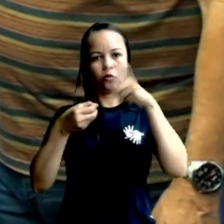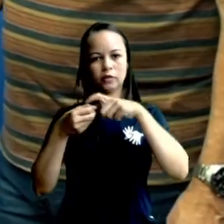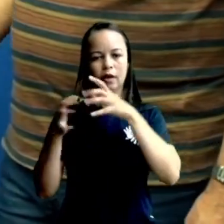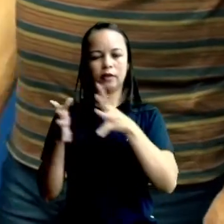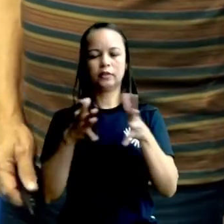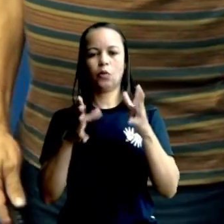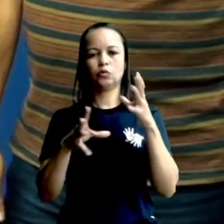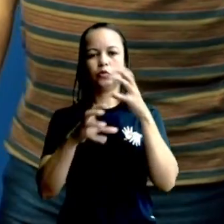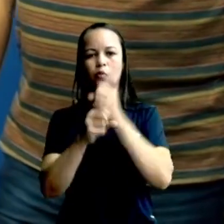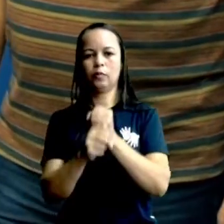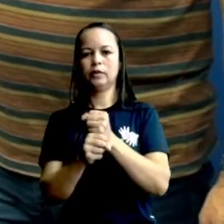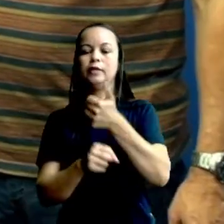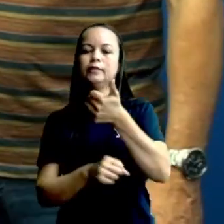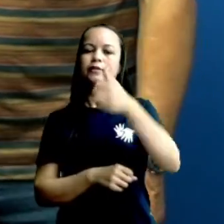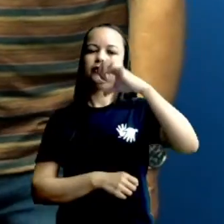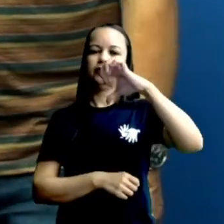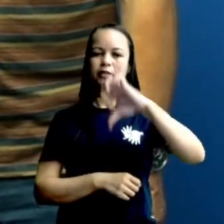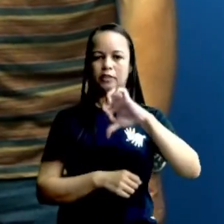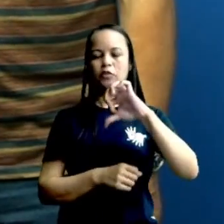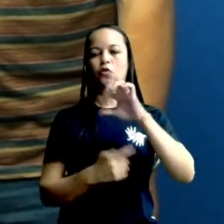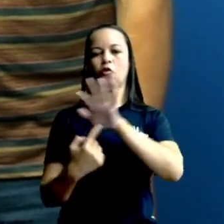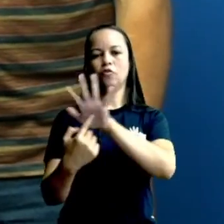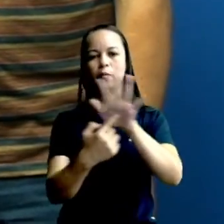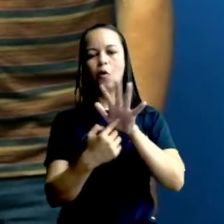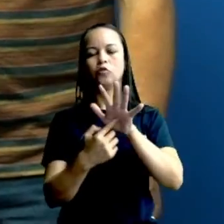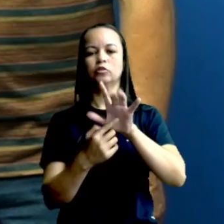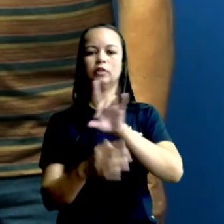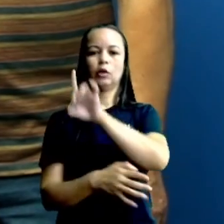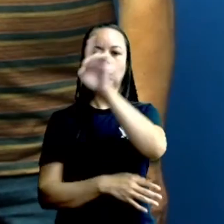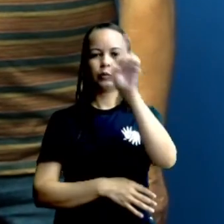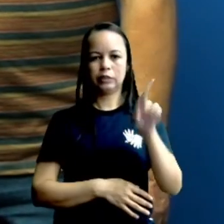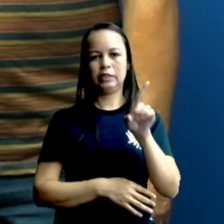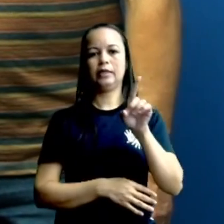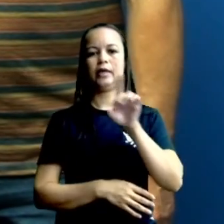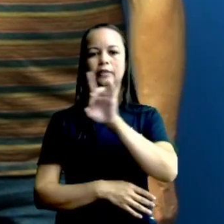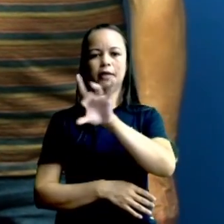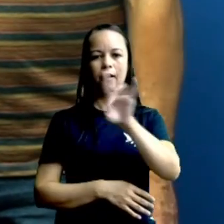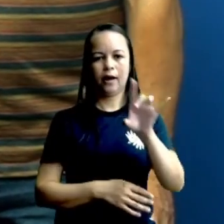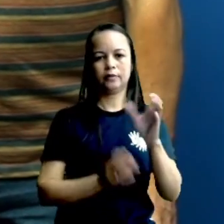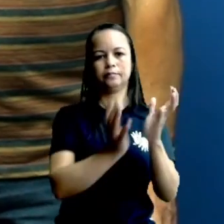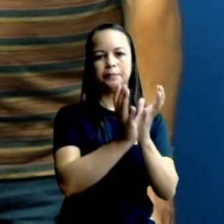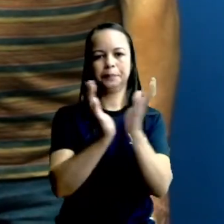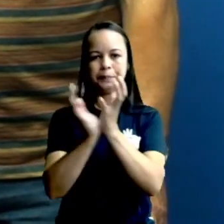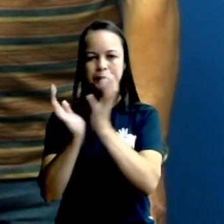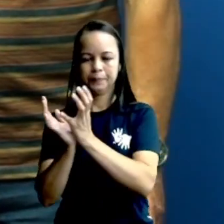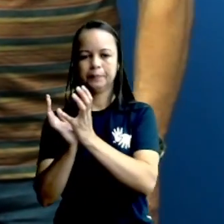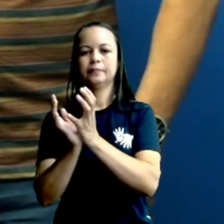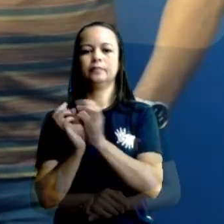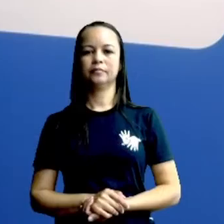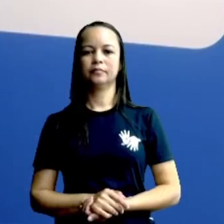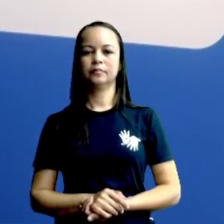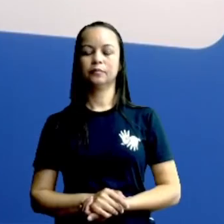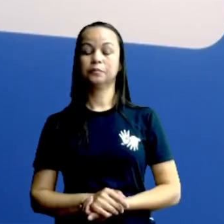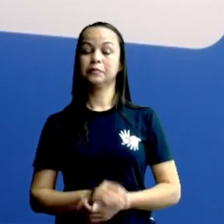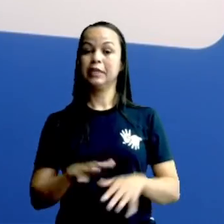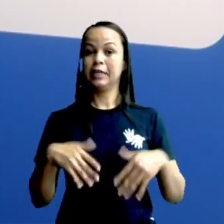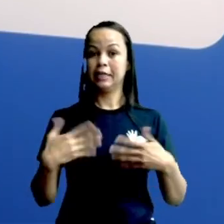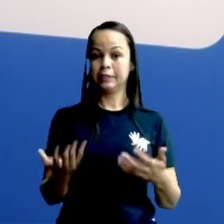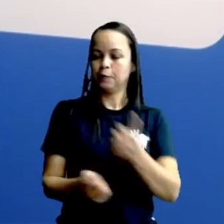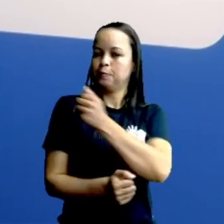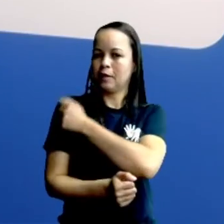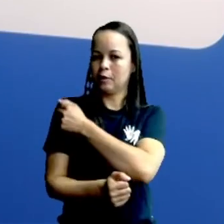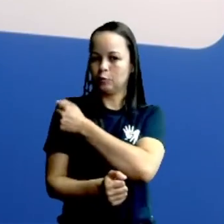somando tudo, ó, são 19 aparições por dia desses partidos, ok? Então,